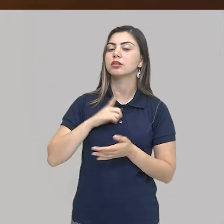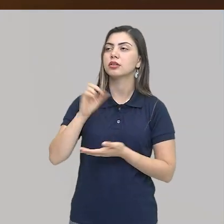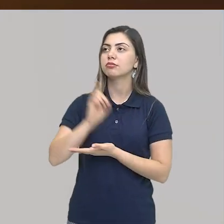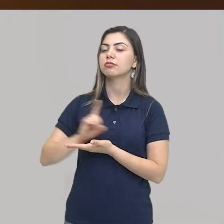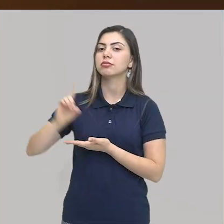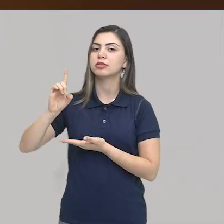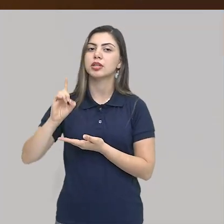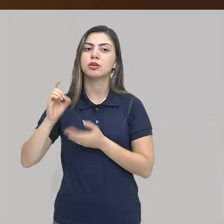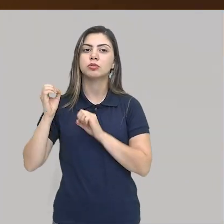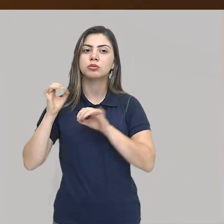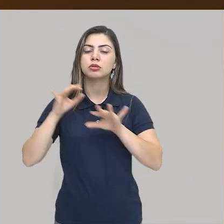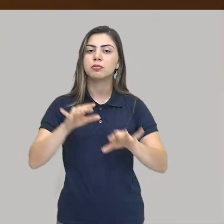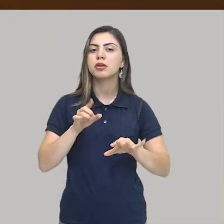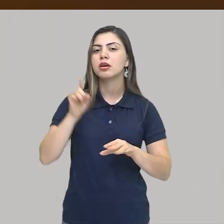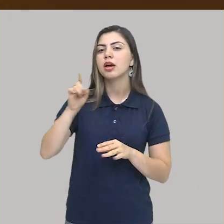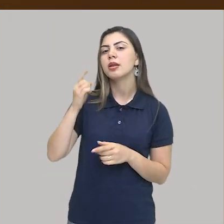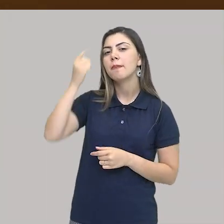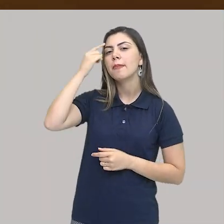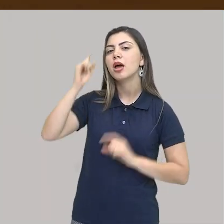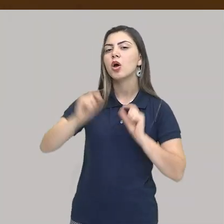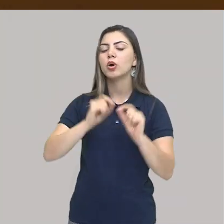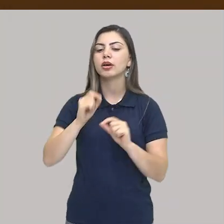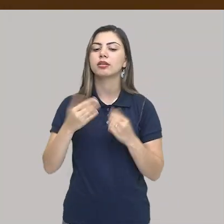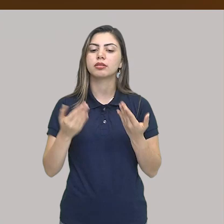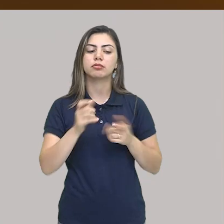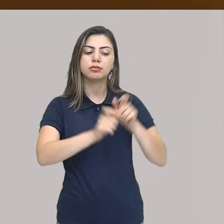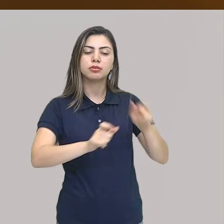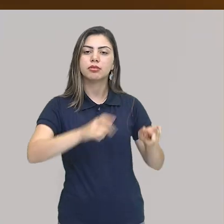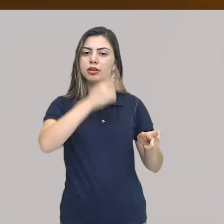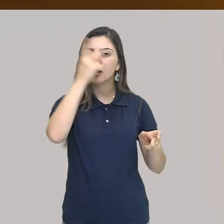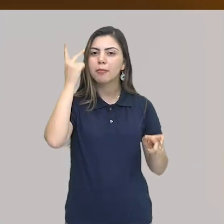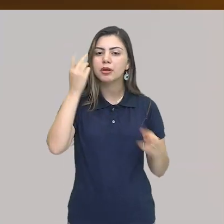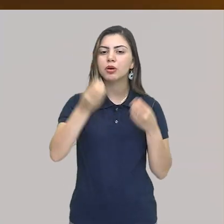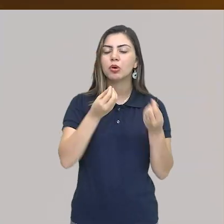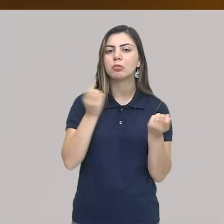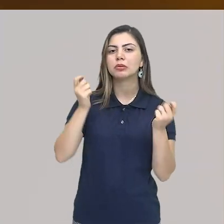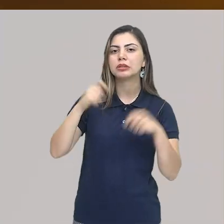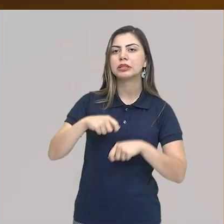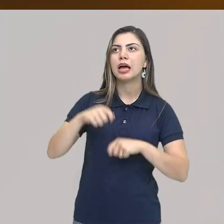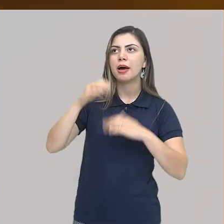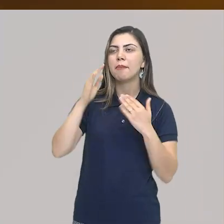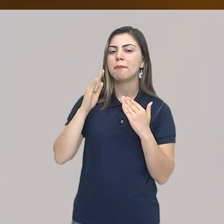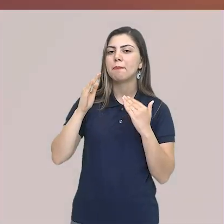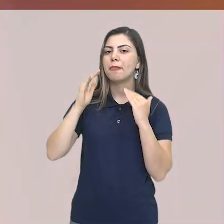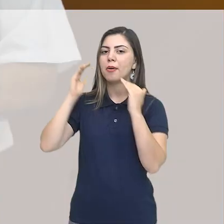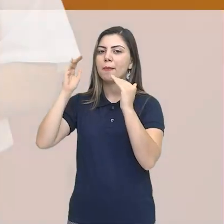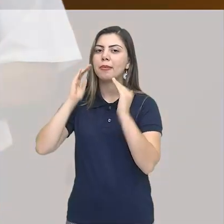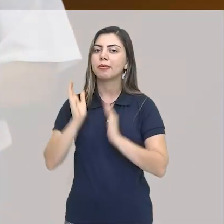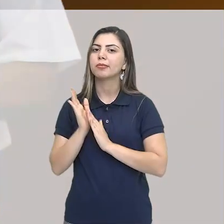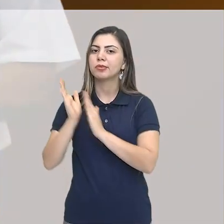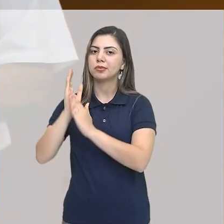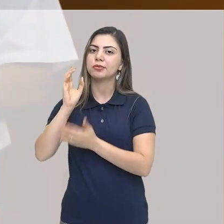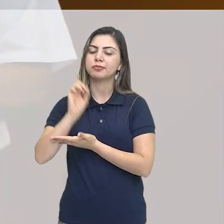Deus, faz com que as pessoas possam também ali, naquele lugar, adorar e louvar a Deus.